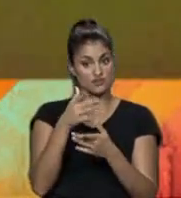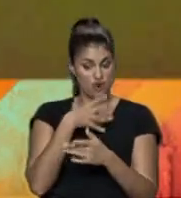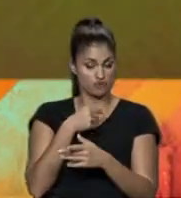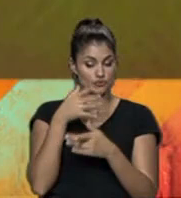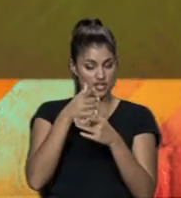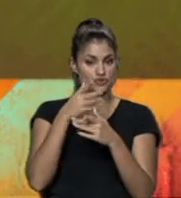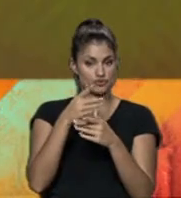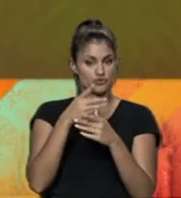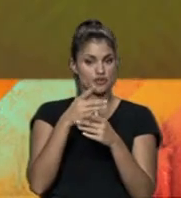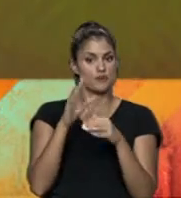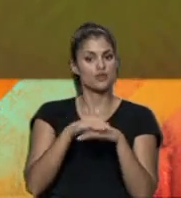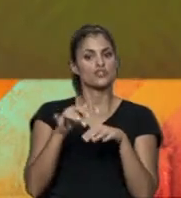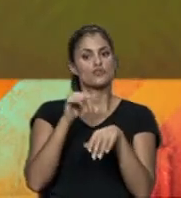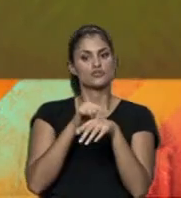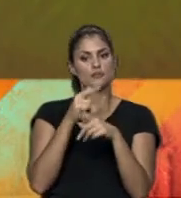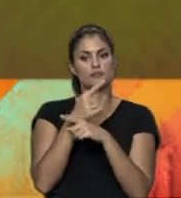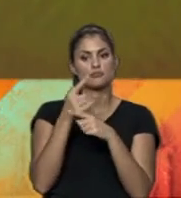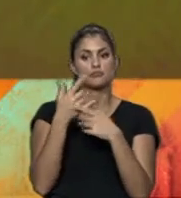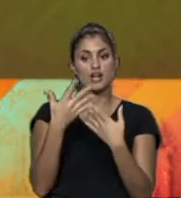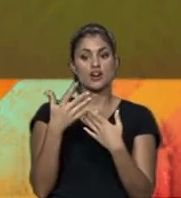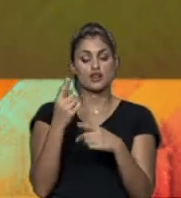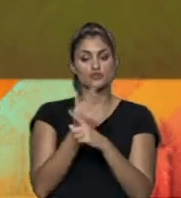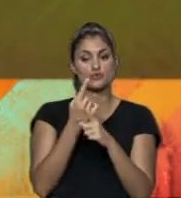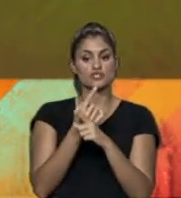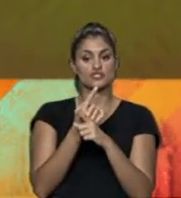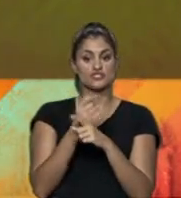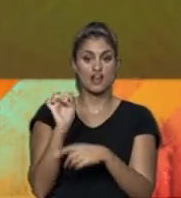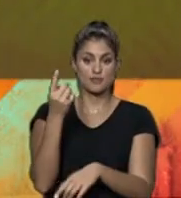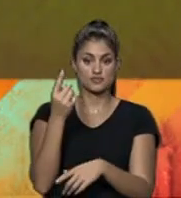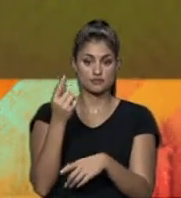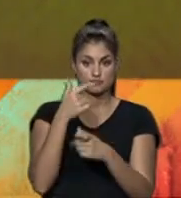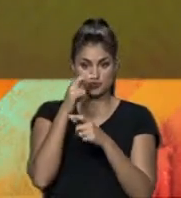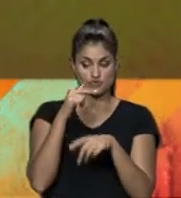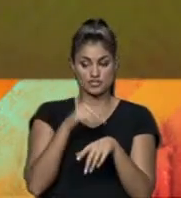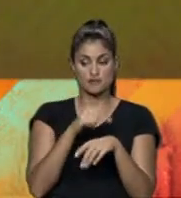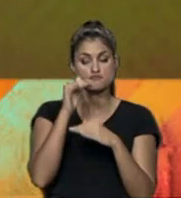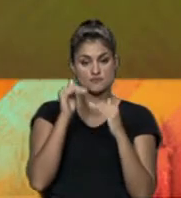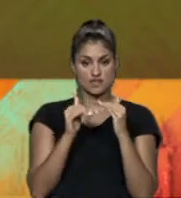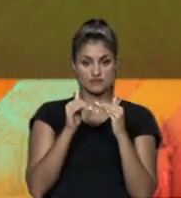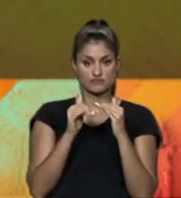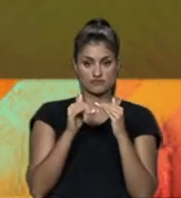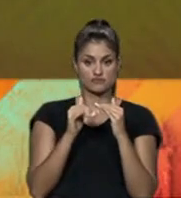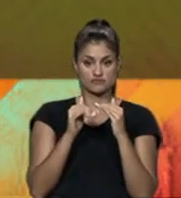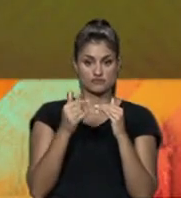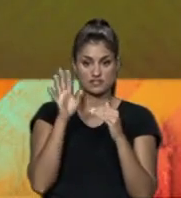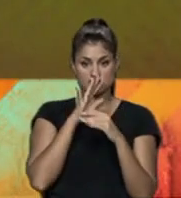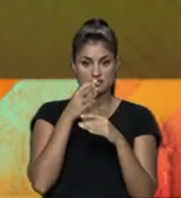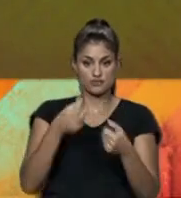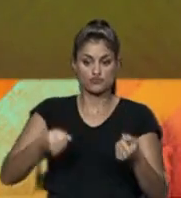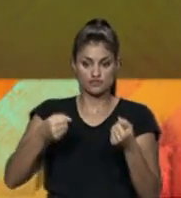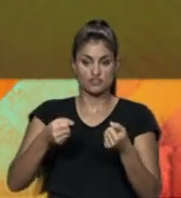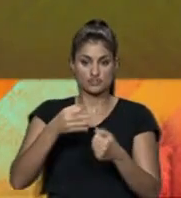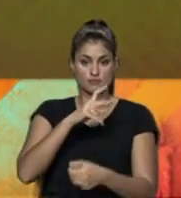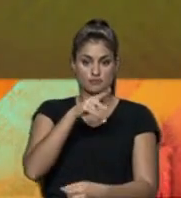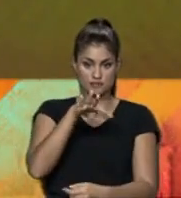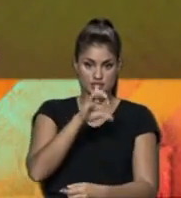porque de facto hoje em dia as coisas são muito mais rápidas, as pessoas têm menos tempo. Mesmo lá em casa, se não fosse a panela de pressão, eu não conseguiria fazer determinados.